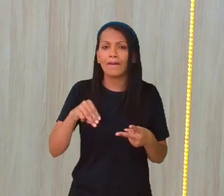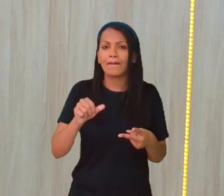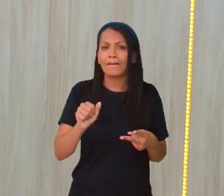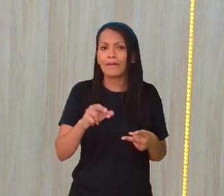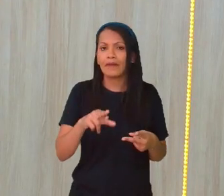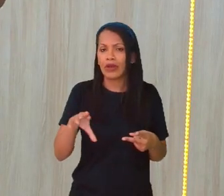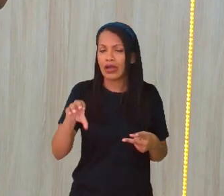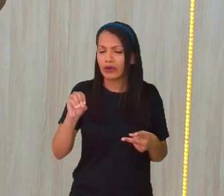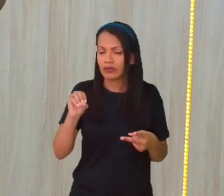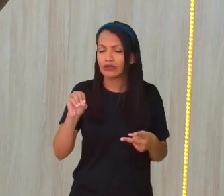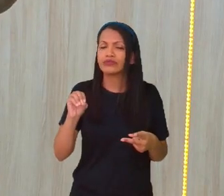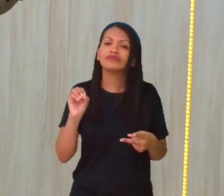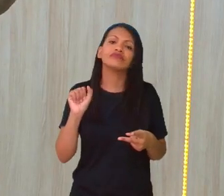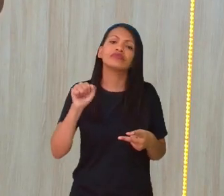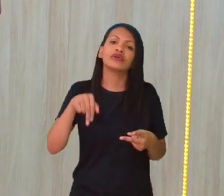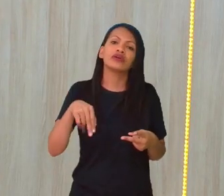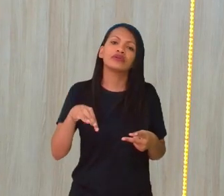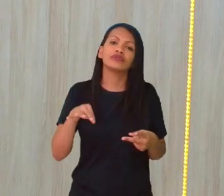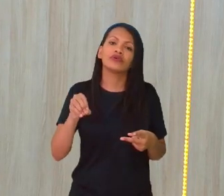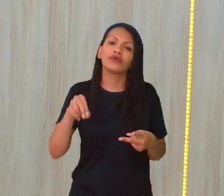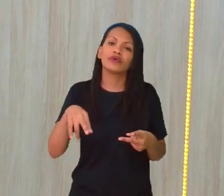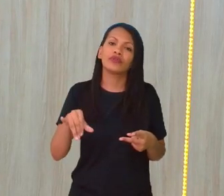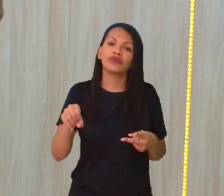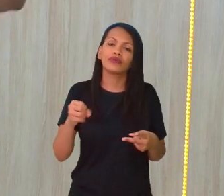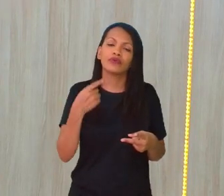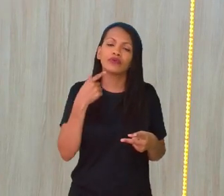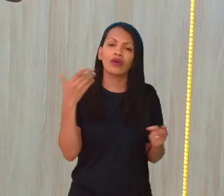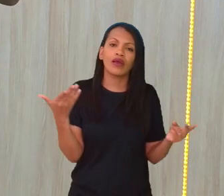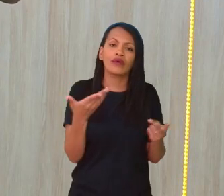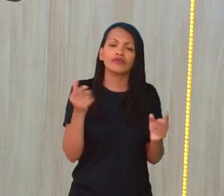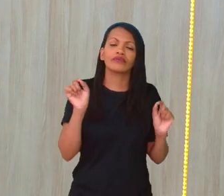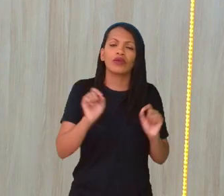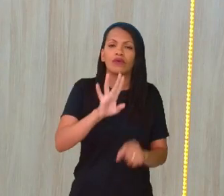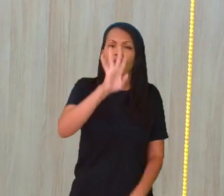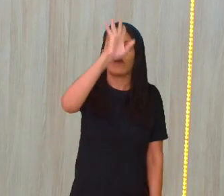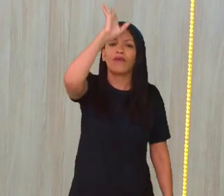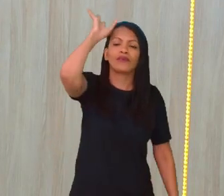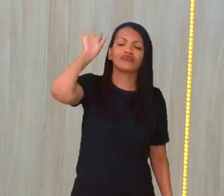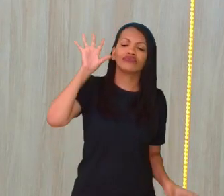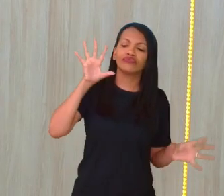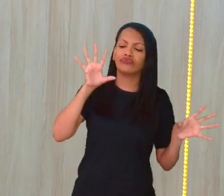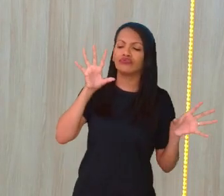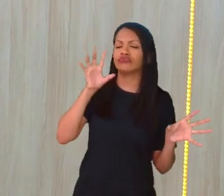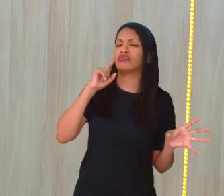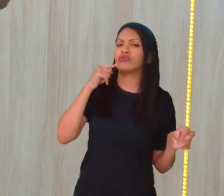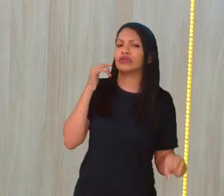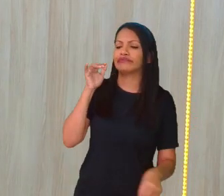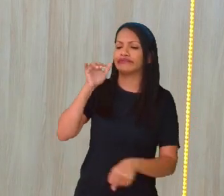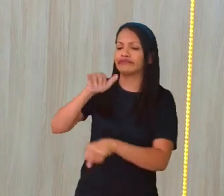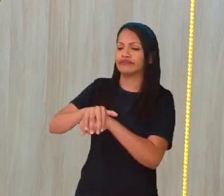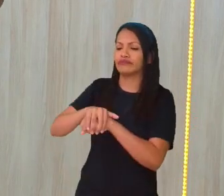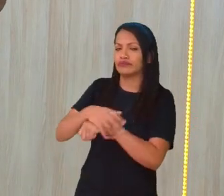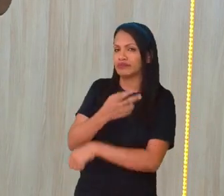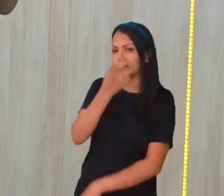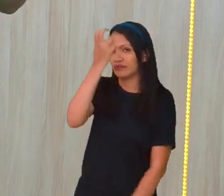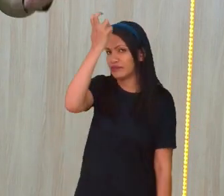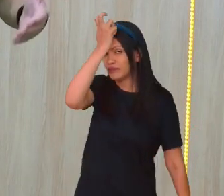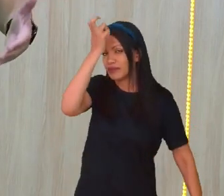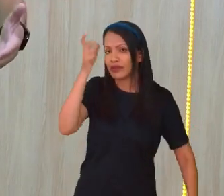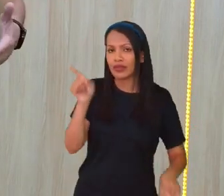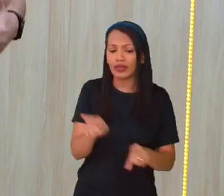Egito passa ao domínio dos romanos. E aí, logicamente, a partir do século XIV, século XV, as